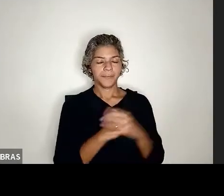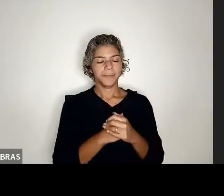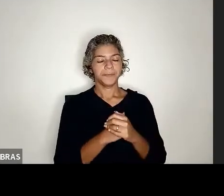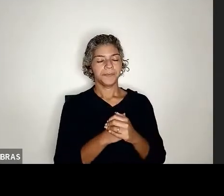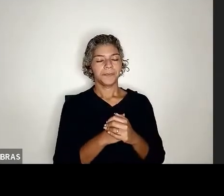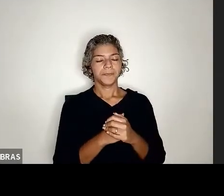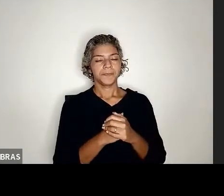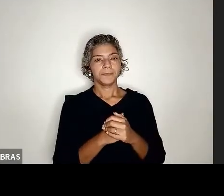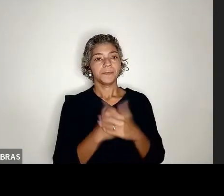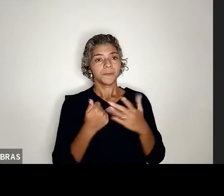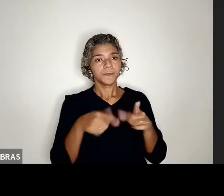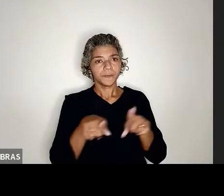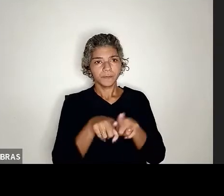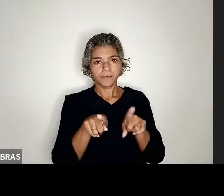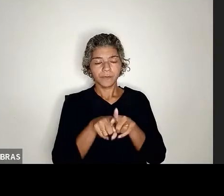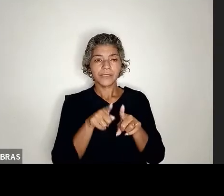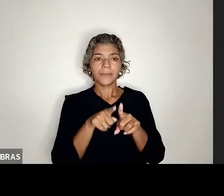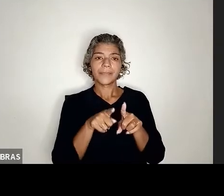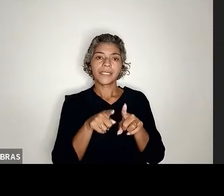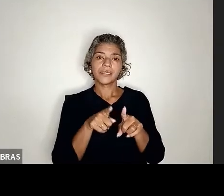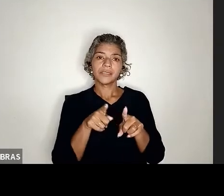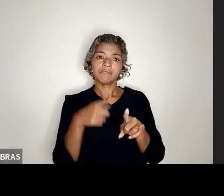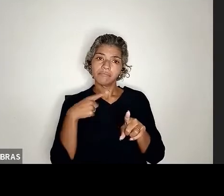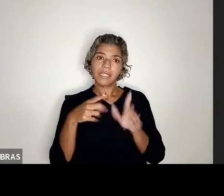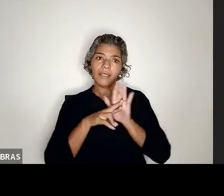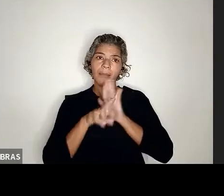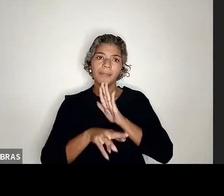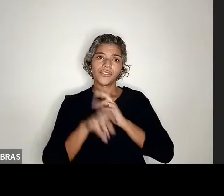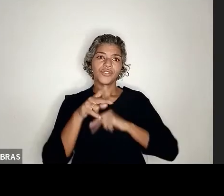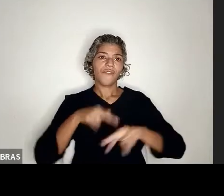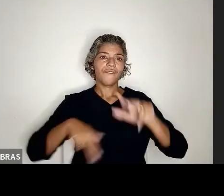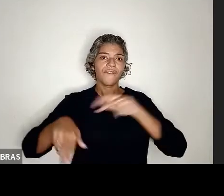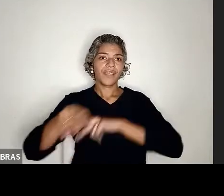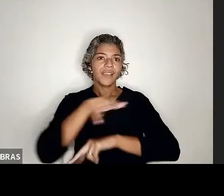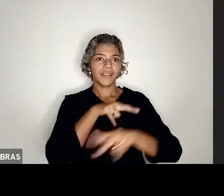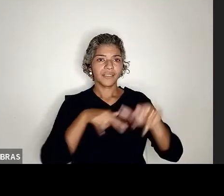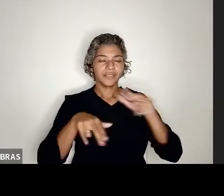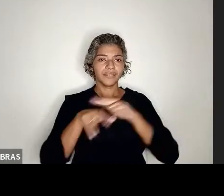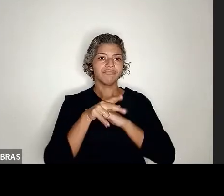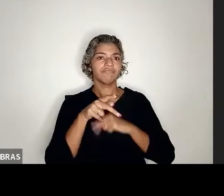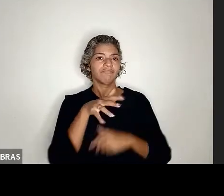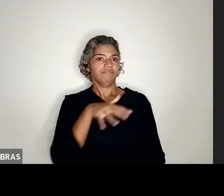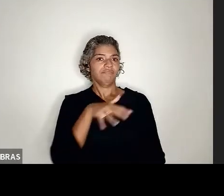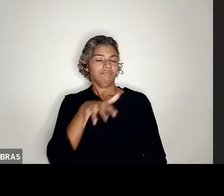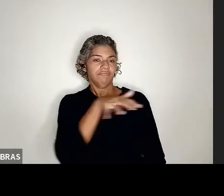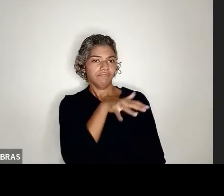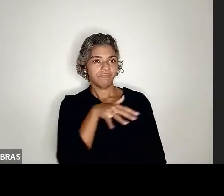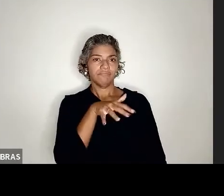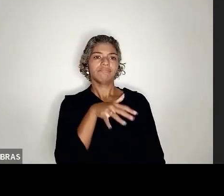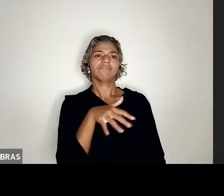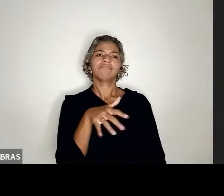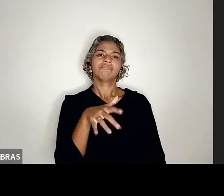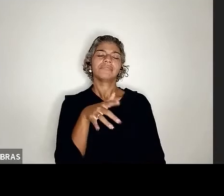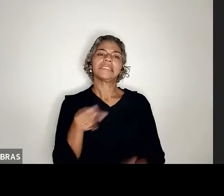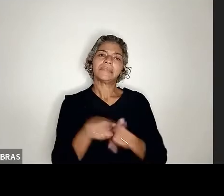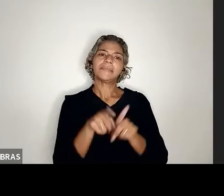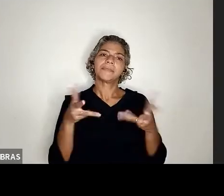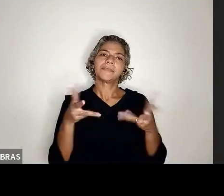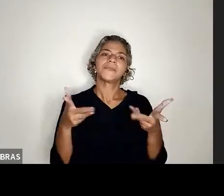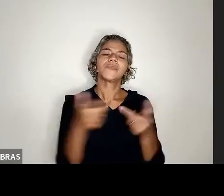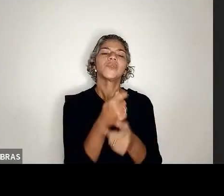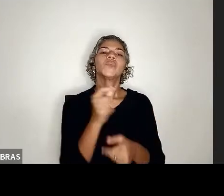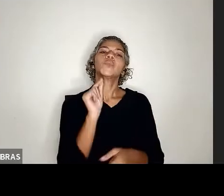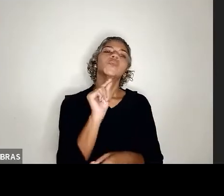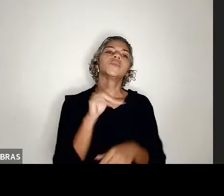também, das diferentes áreas do conhecimento, para mim tem sido maravilhoso conversar com as mulheres da física, da